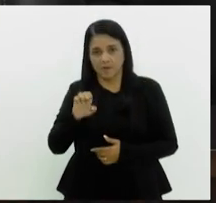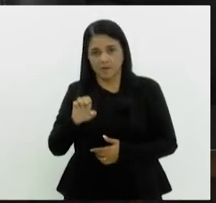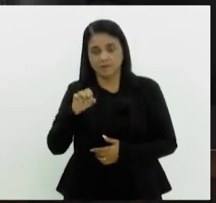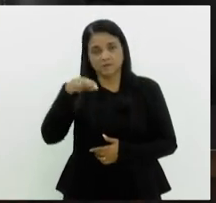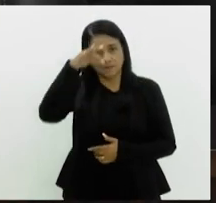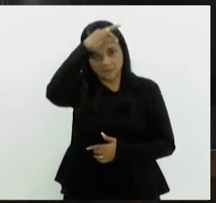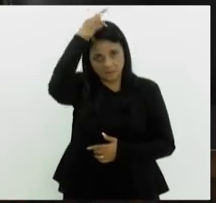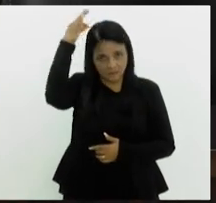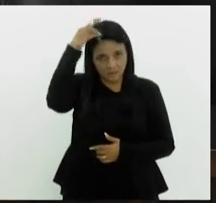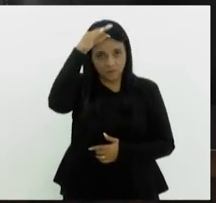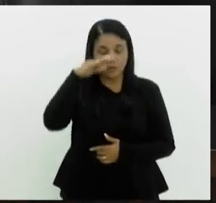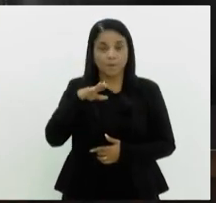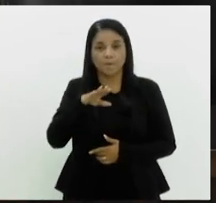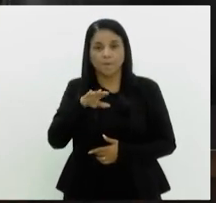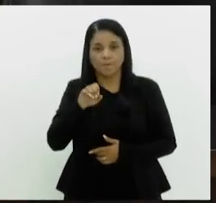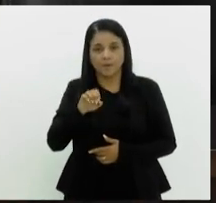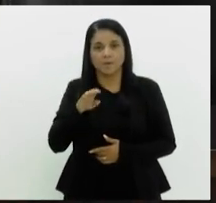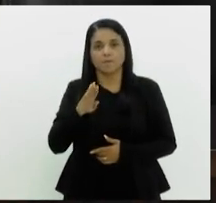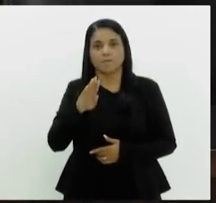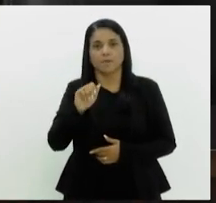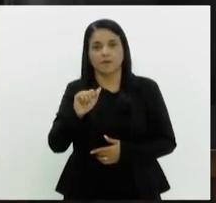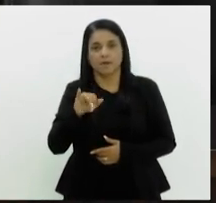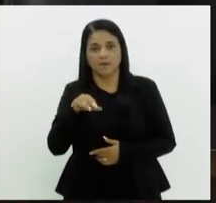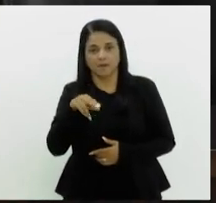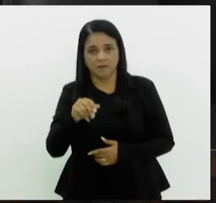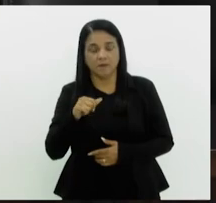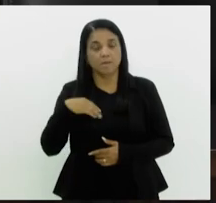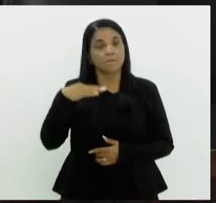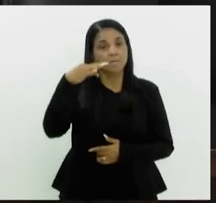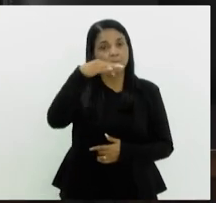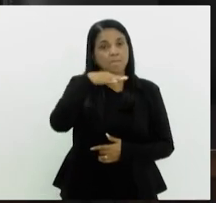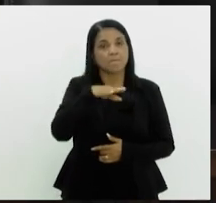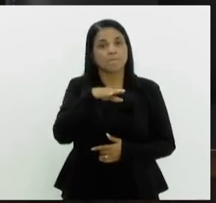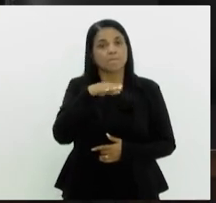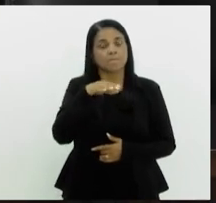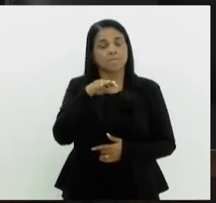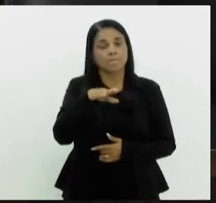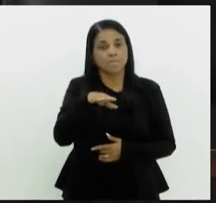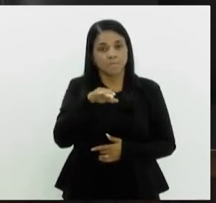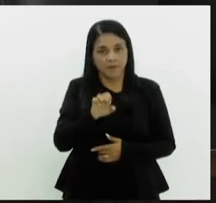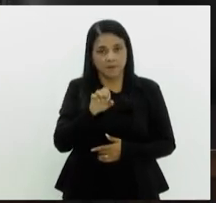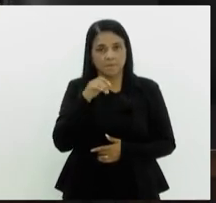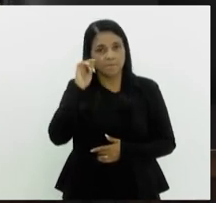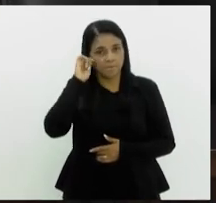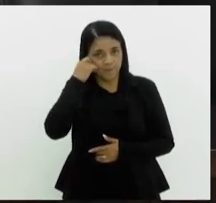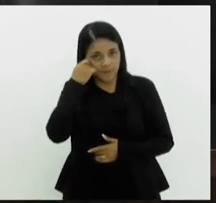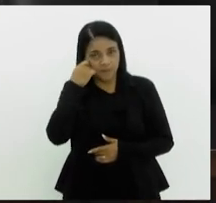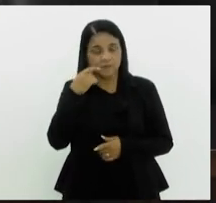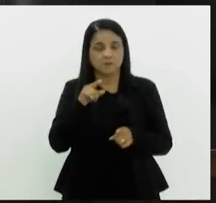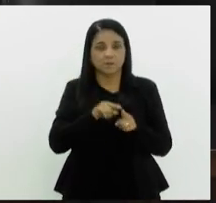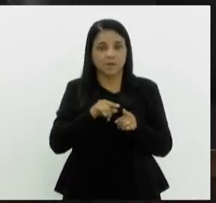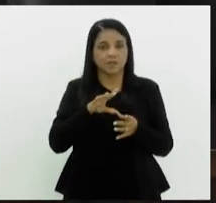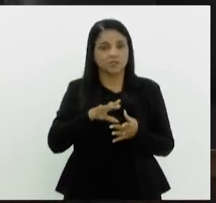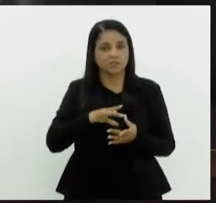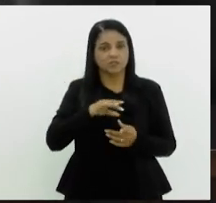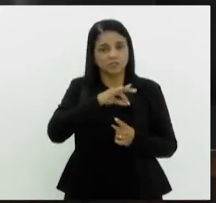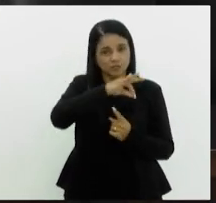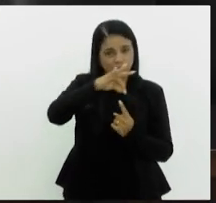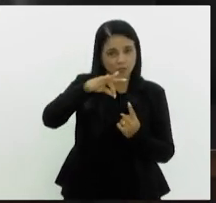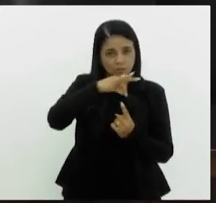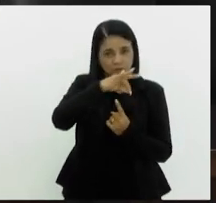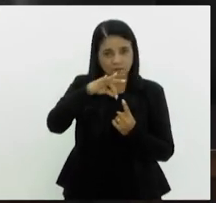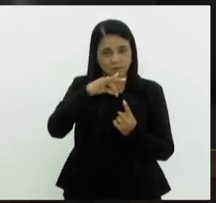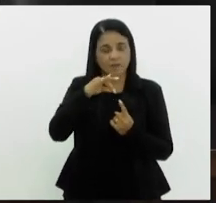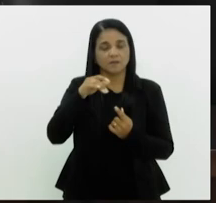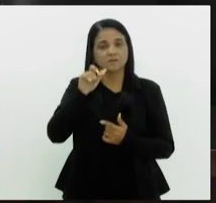Preta. E a escritora, autora de livros como Mito e Espiritualidade, Mulheres Negras, Os Ibejis e